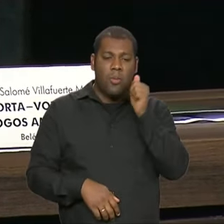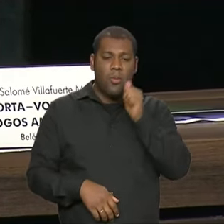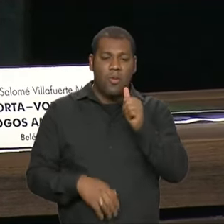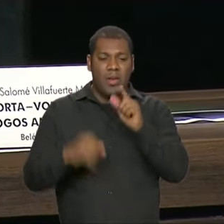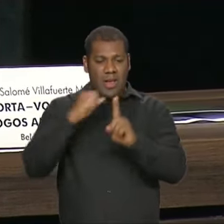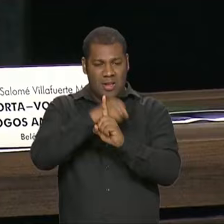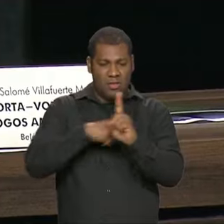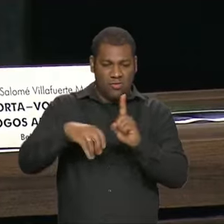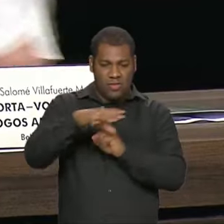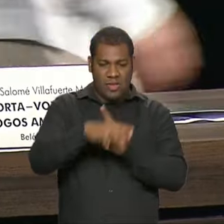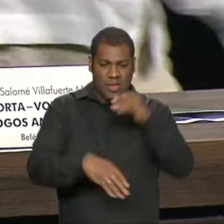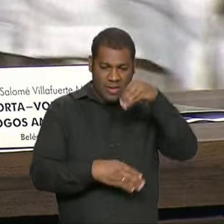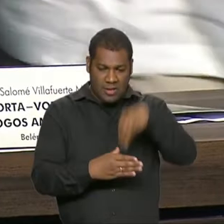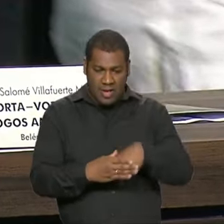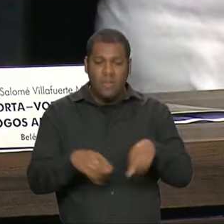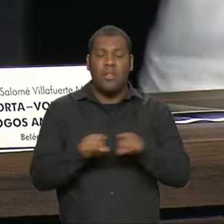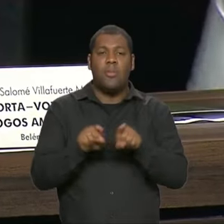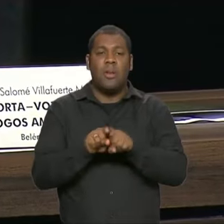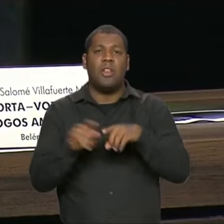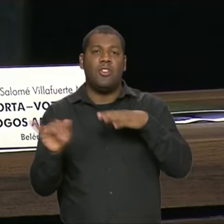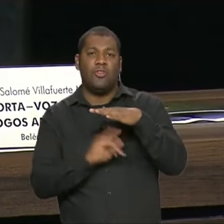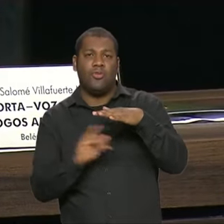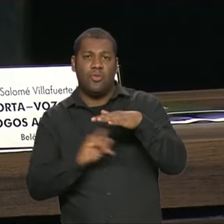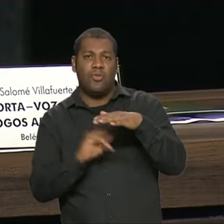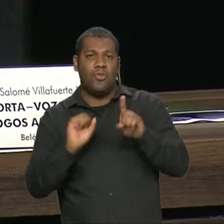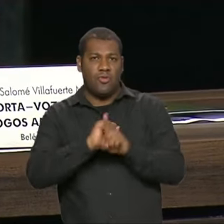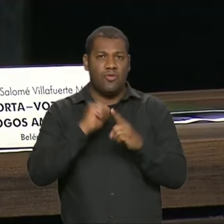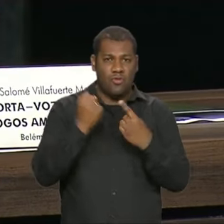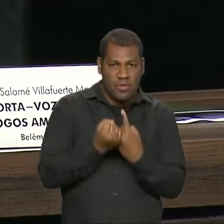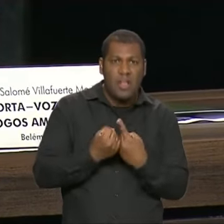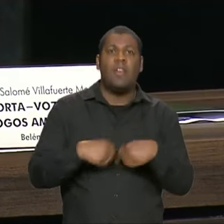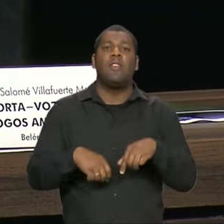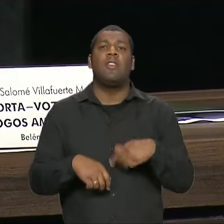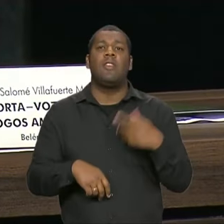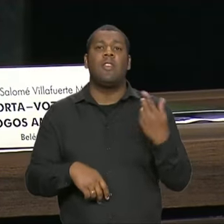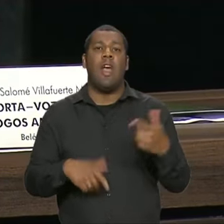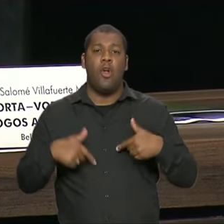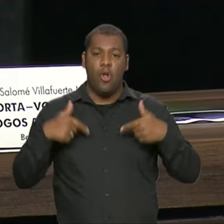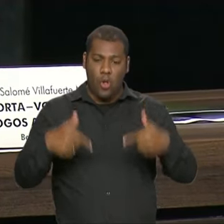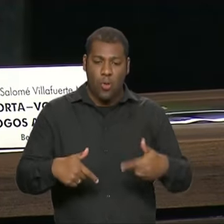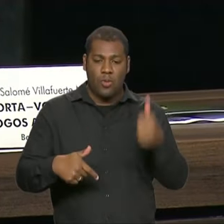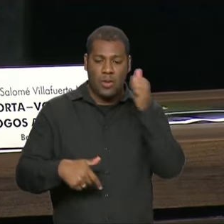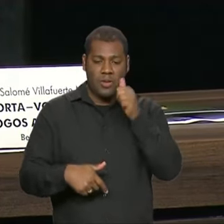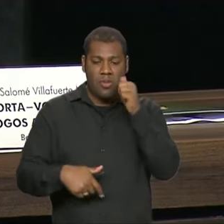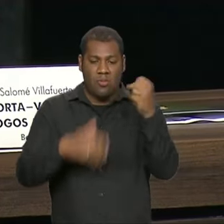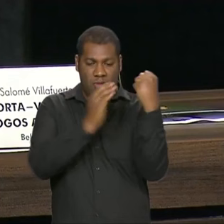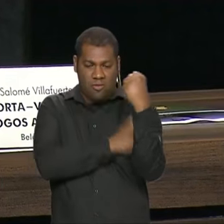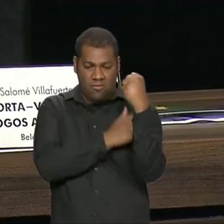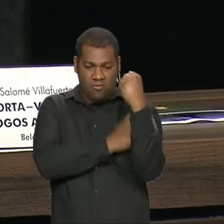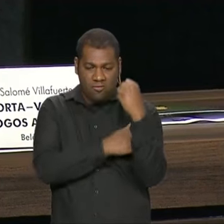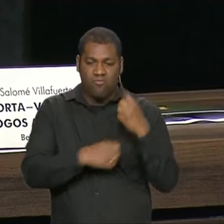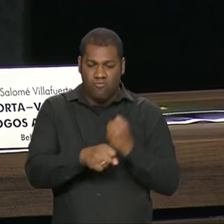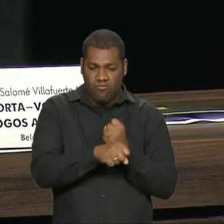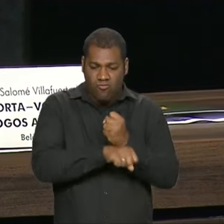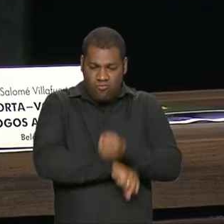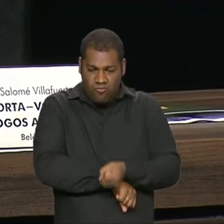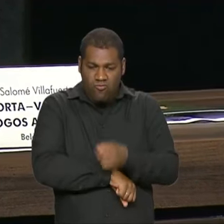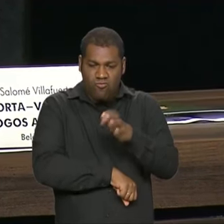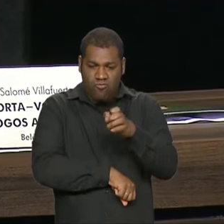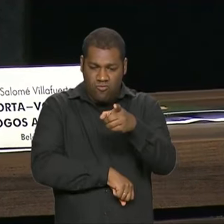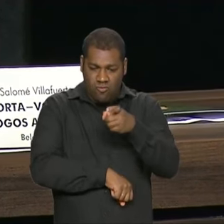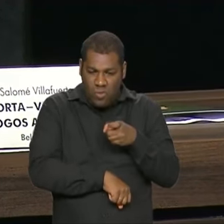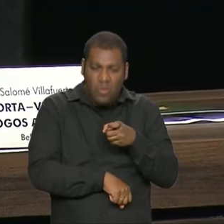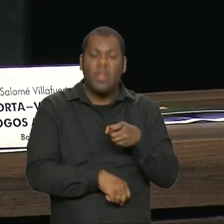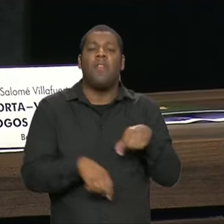organizaciones sociais, comunitárias, feministas, indígenas, quilombolas, camponesas e negras,